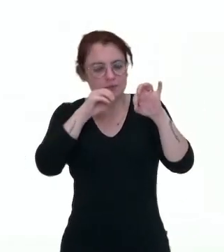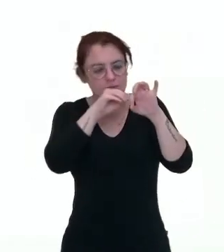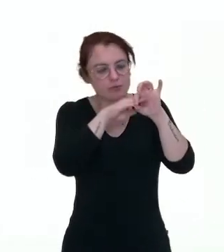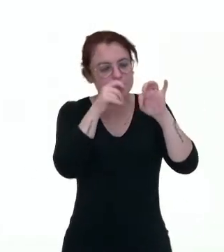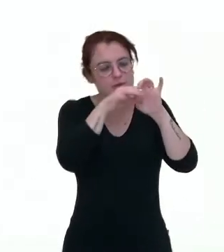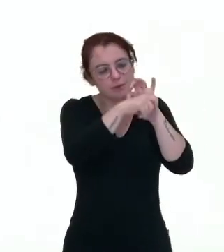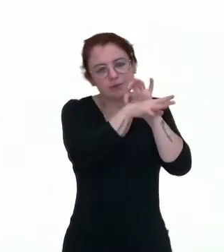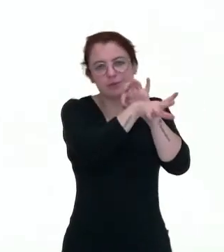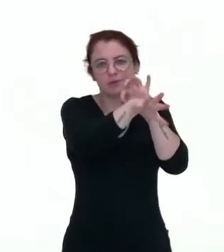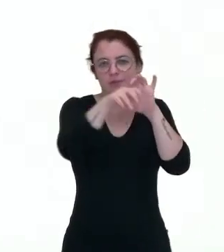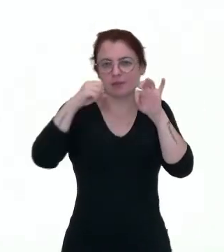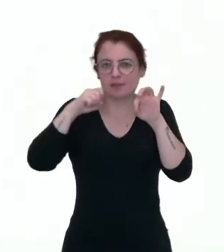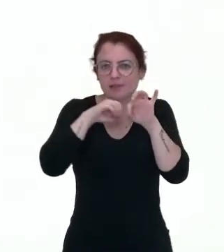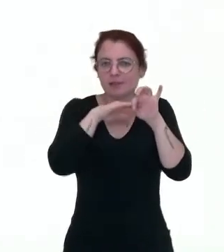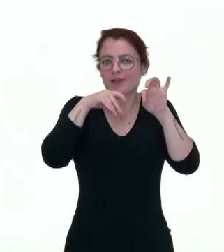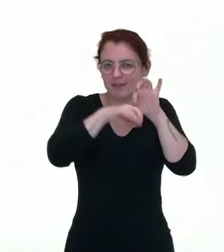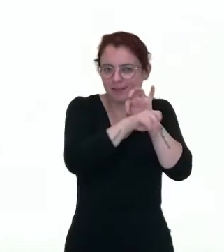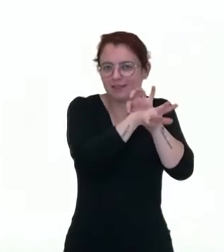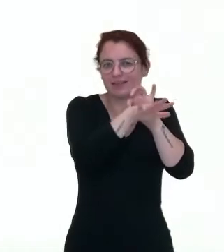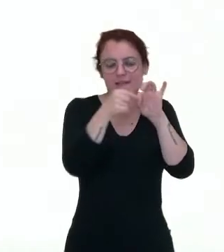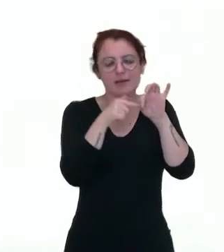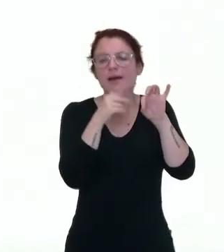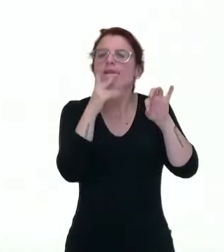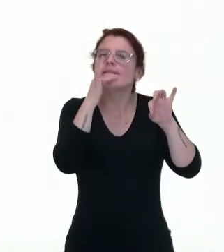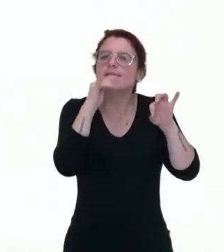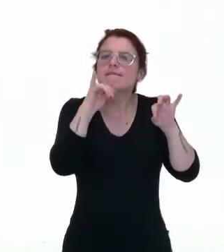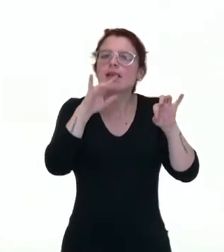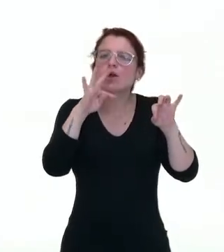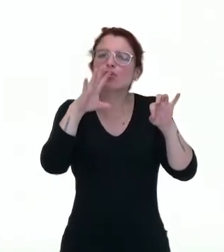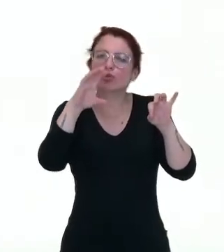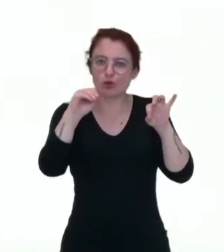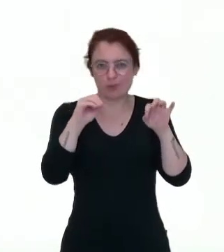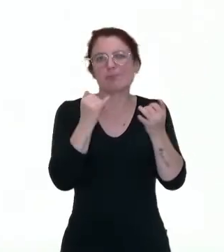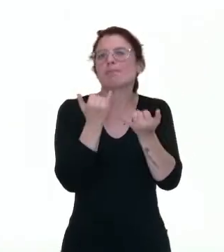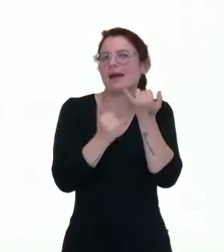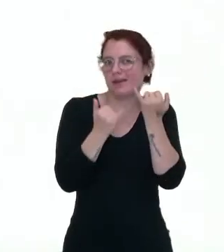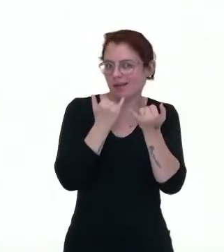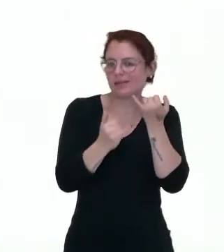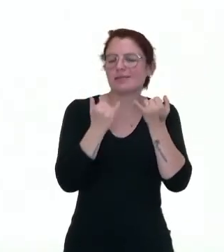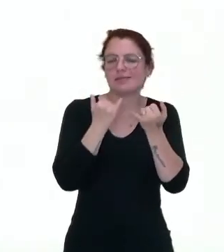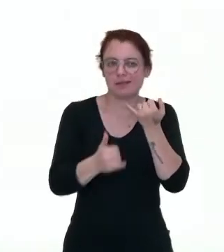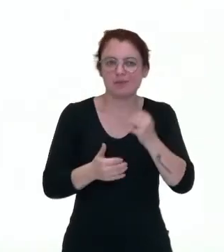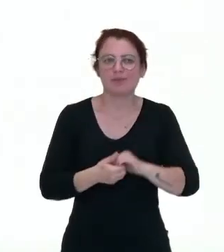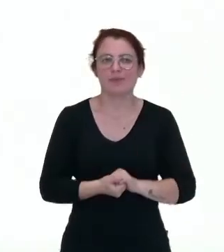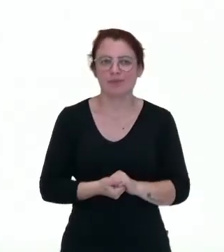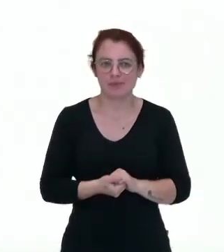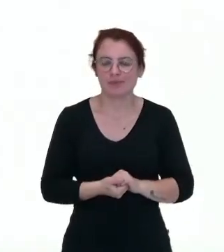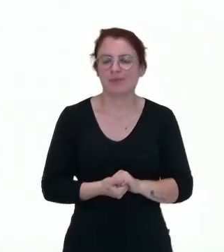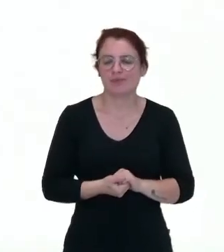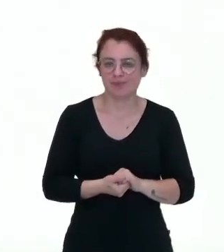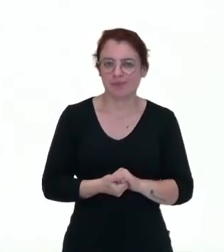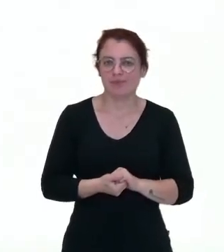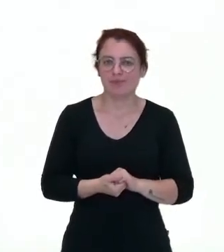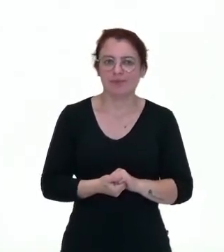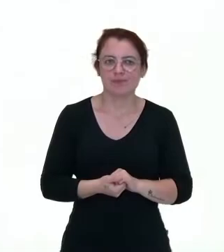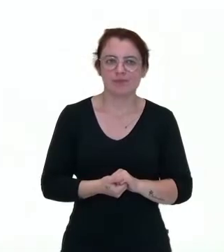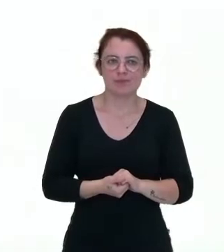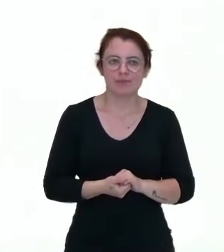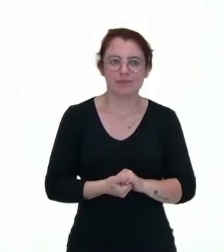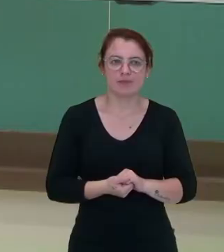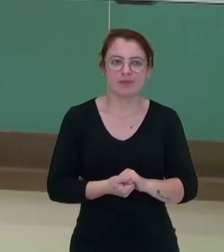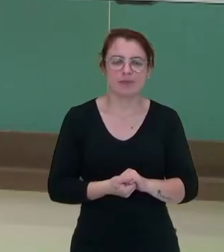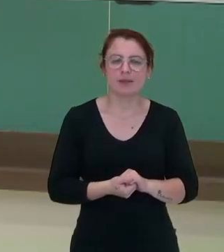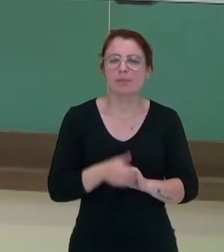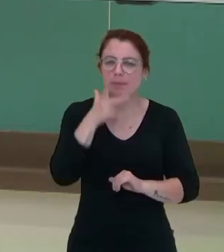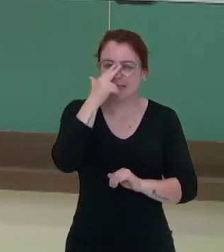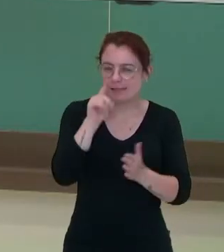Então, o papel maior que elas realizam, que elas desempenham, esses linfonodos, é fazer a filtragem da linfa. Aqui